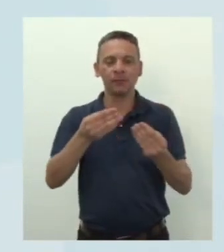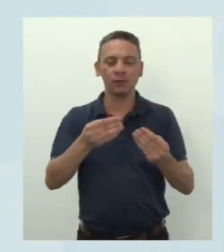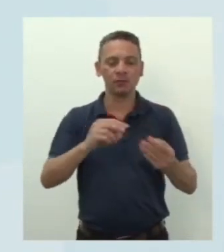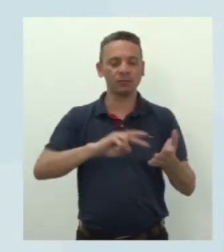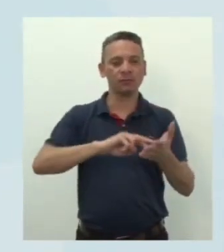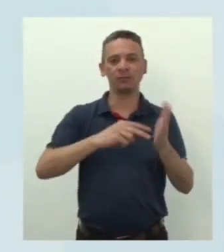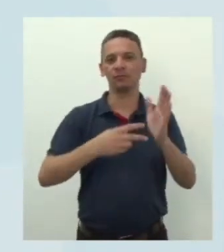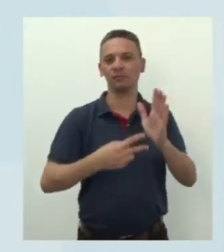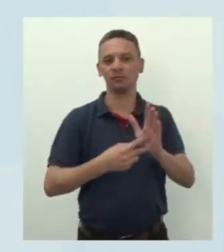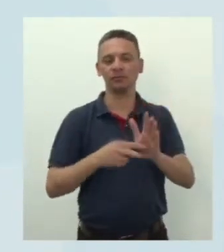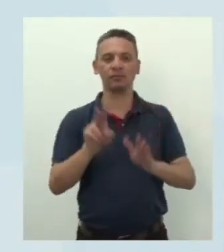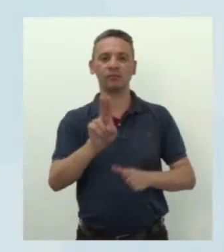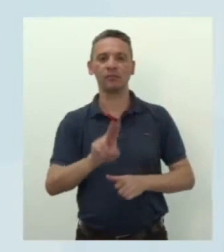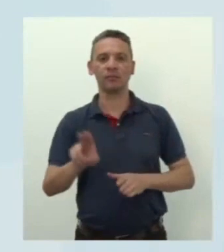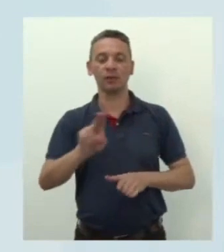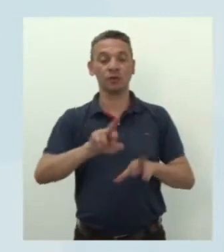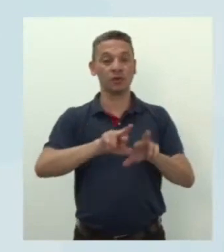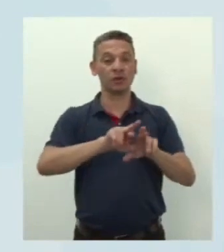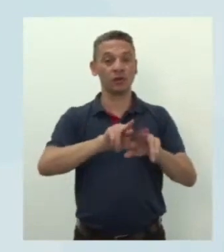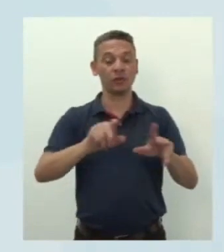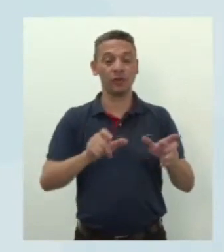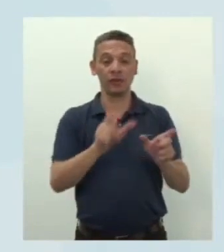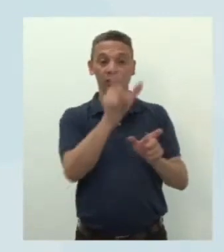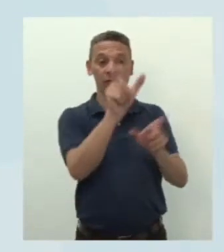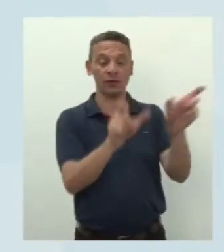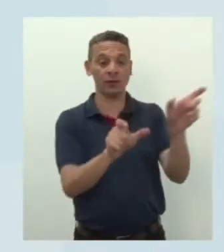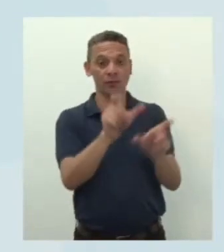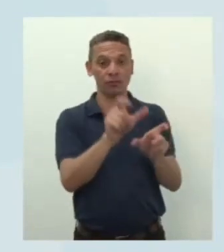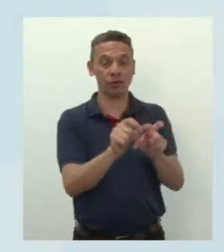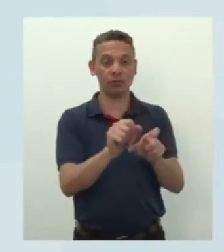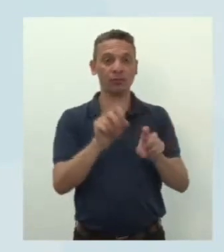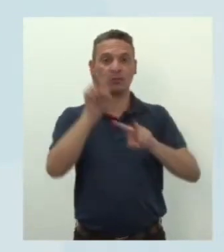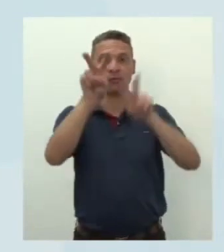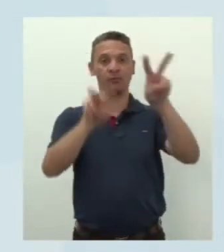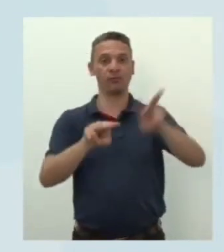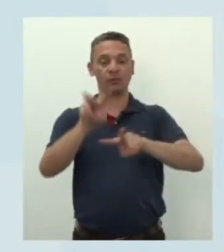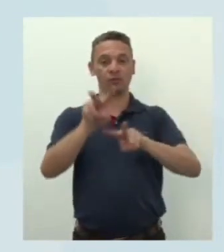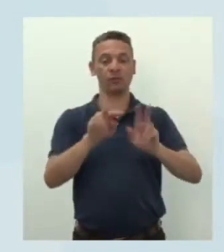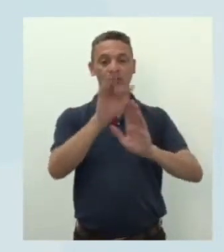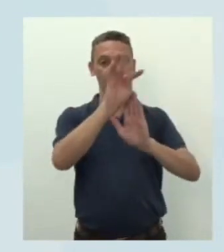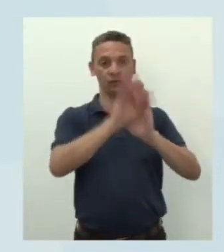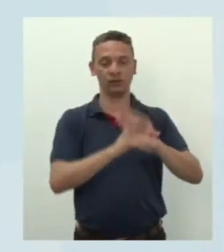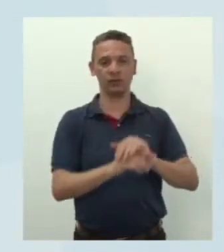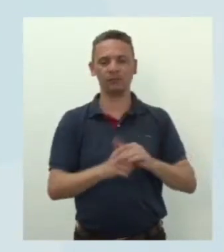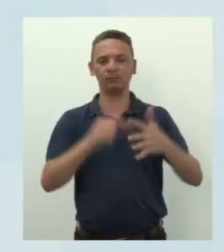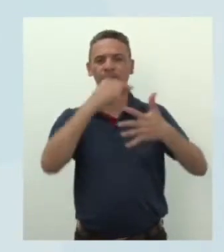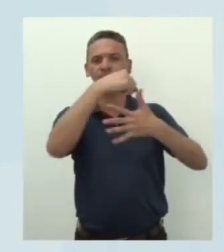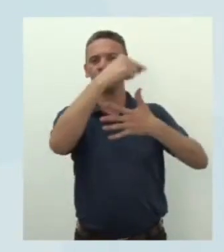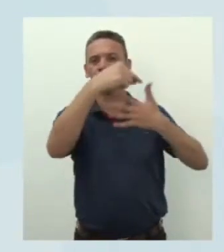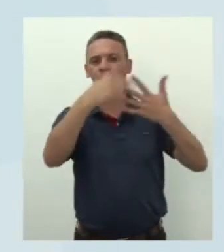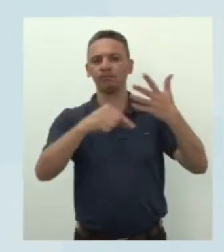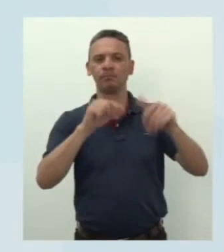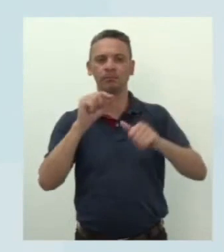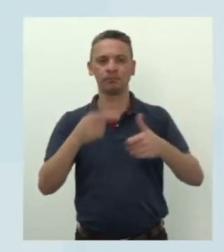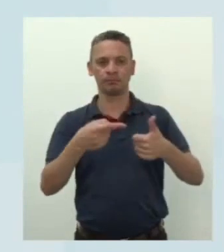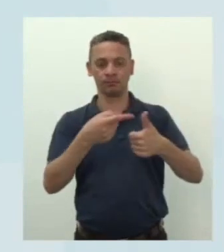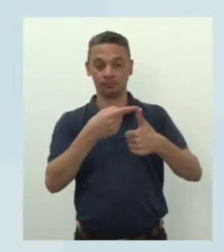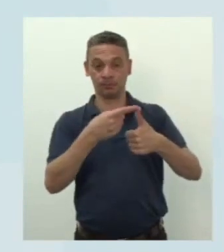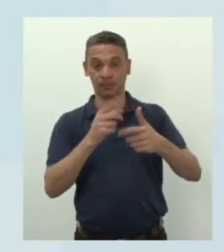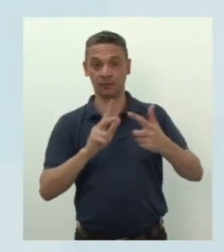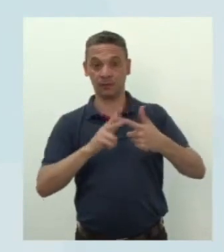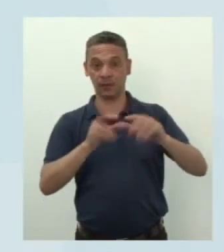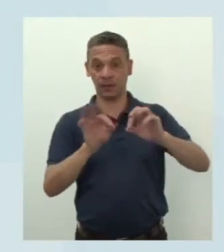produzido pelo uso de recursos expressivos, gráficos, visuais. Quais são os itens que nós temos?